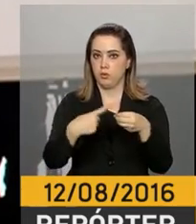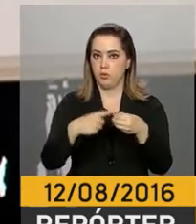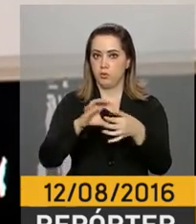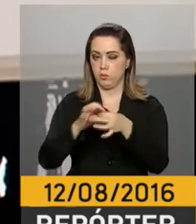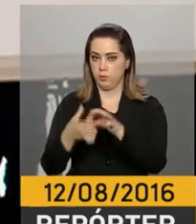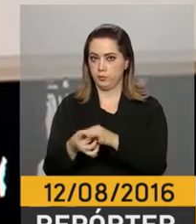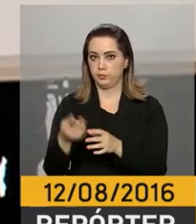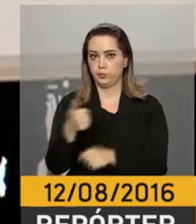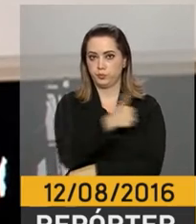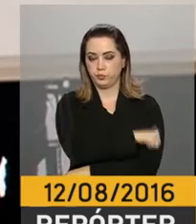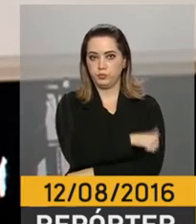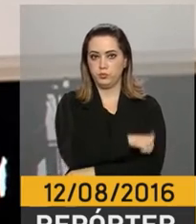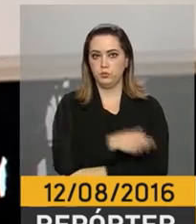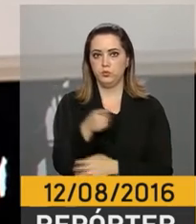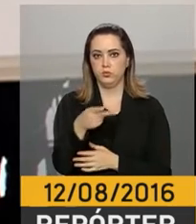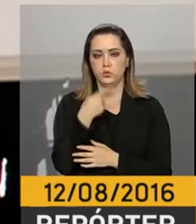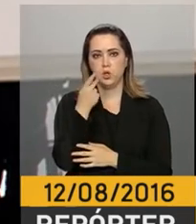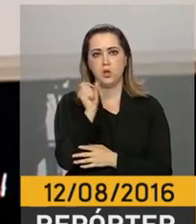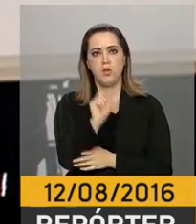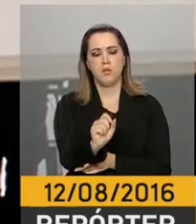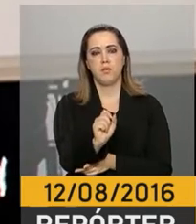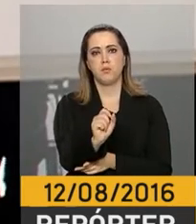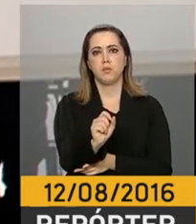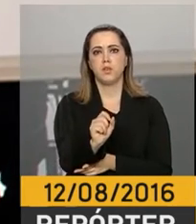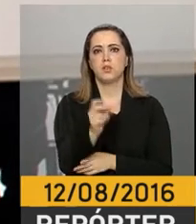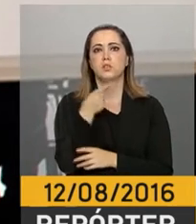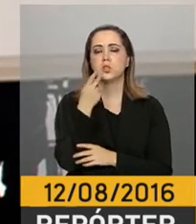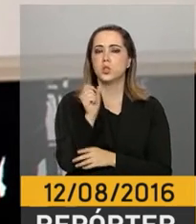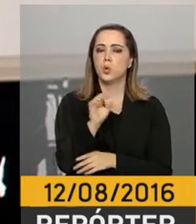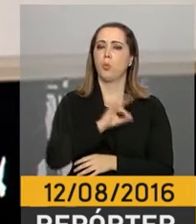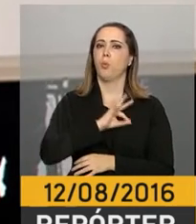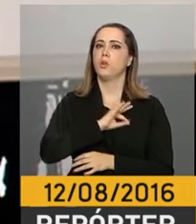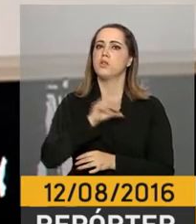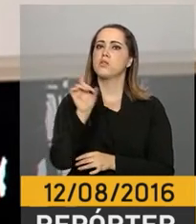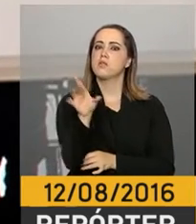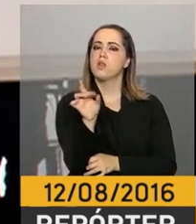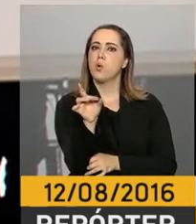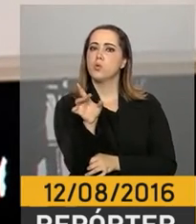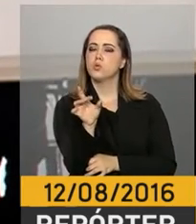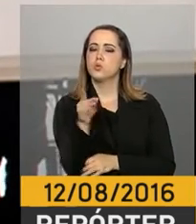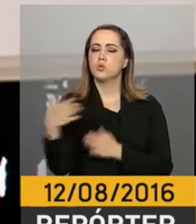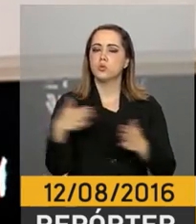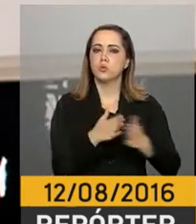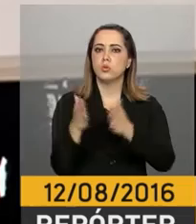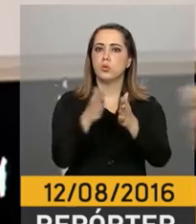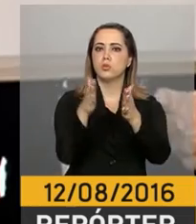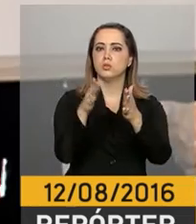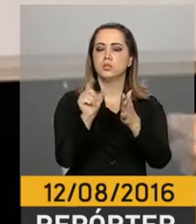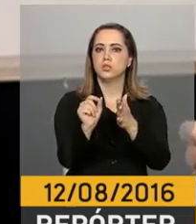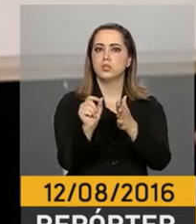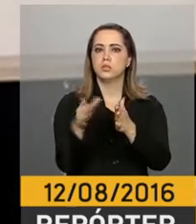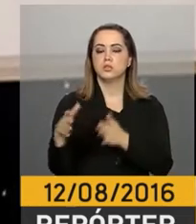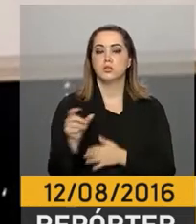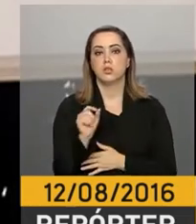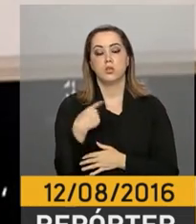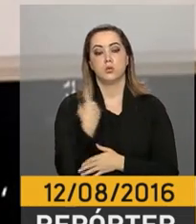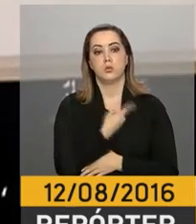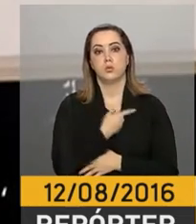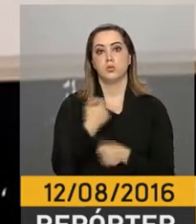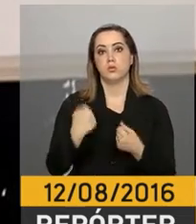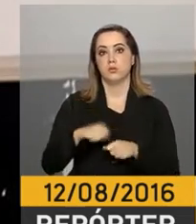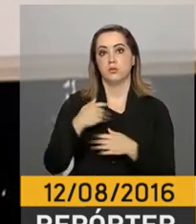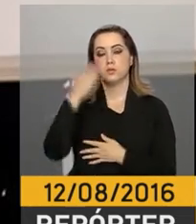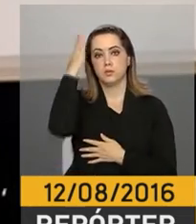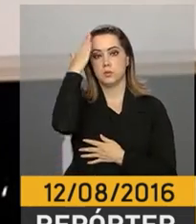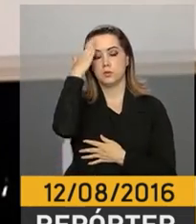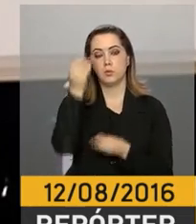Não, é o ministro disse que eles só deviam andar nas vias expressas, que eles foram orientados. Pois é, nós temos que ver, exato, é isso que eu tentei dizer, nós temos que ver como